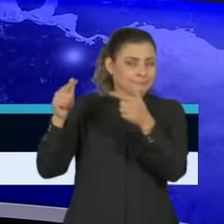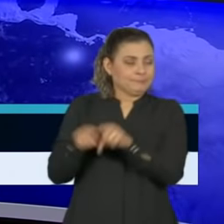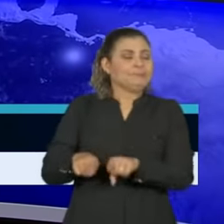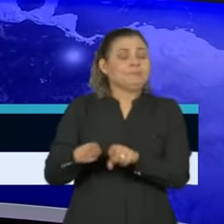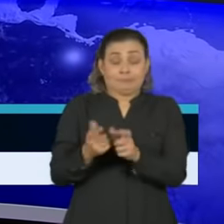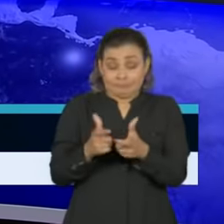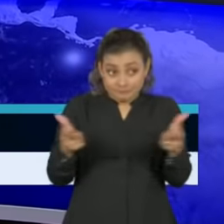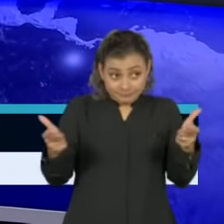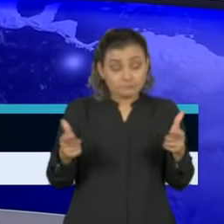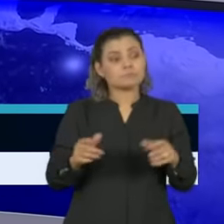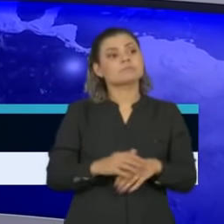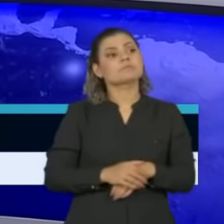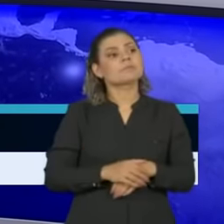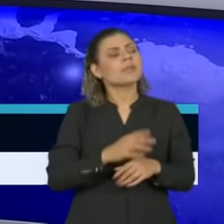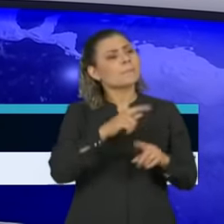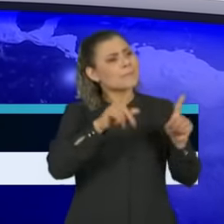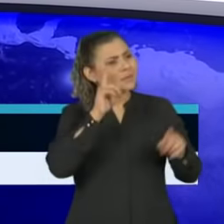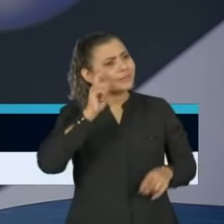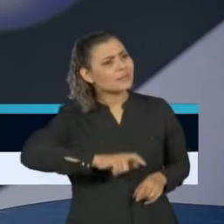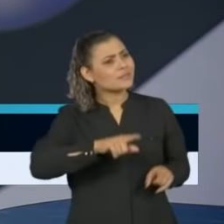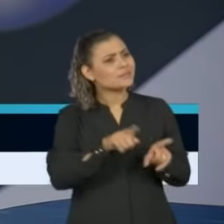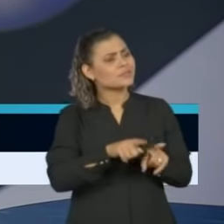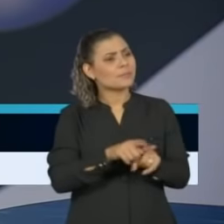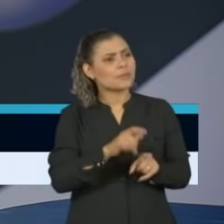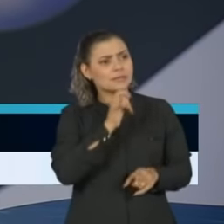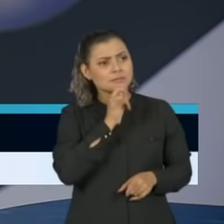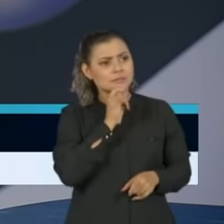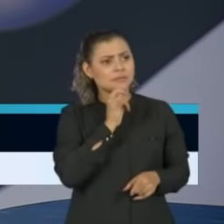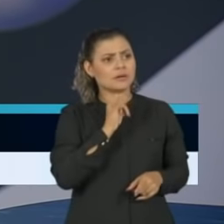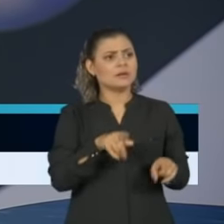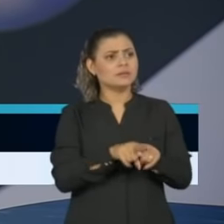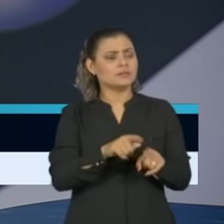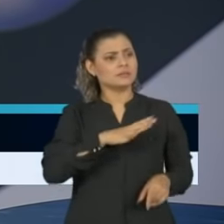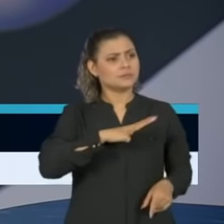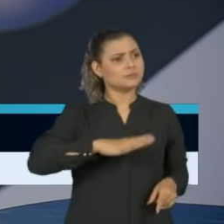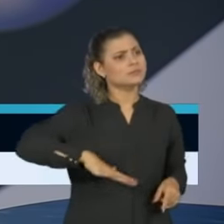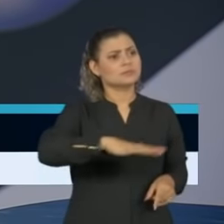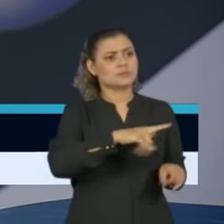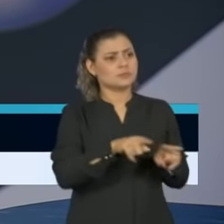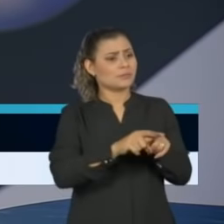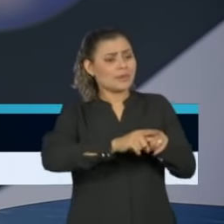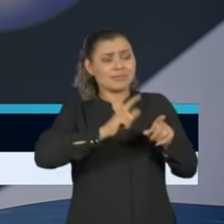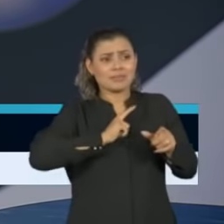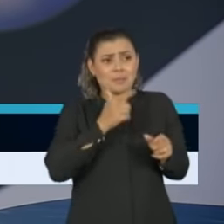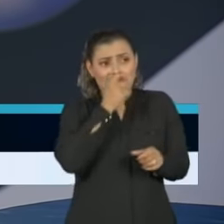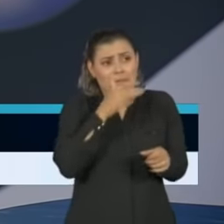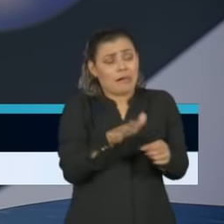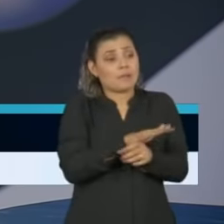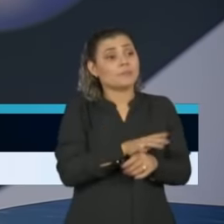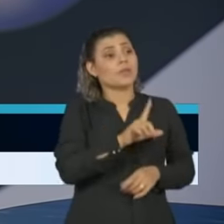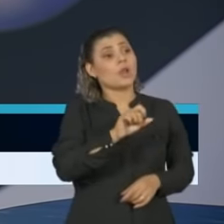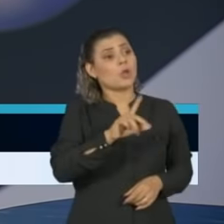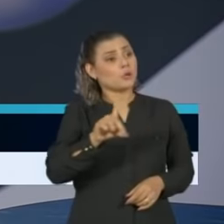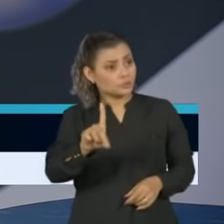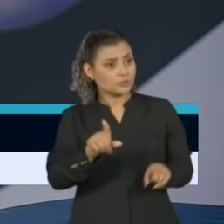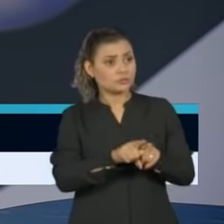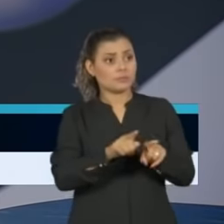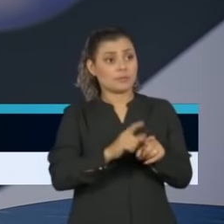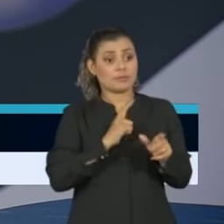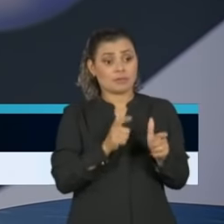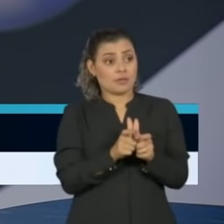Na Lombardia, é interessantíssimo ver, por exemplo, Bergamo, é uma cidade que está muito afetada, extremamente afetada. E Lodi, por exemplo, tem uma curva